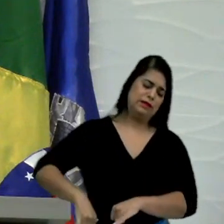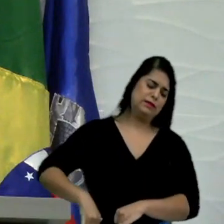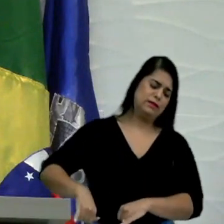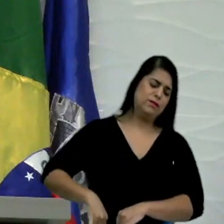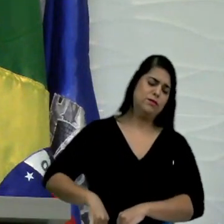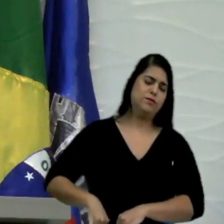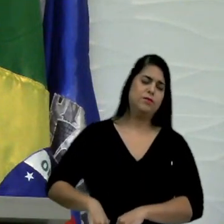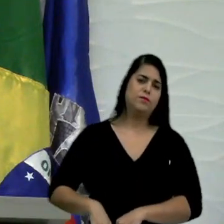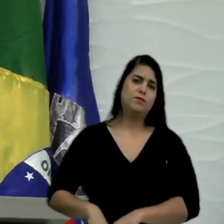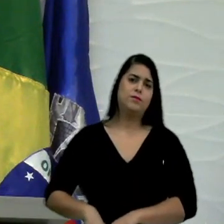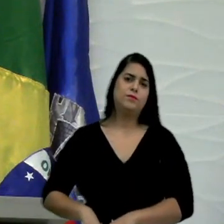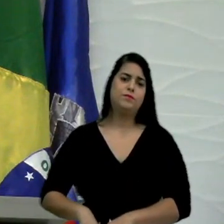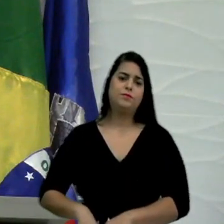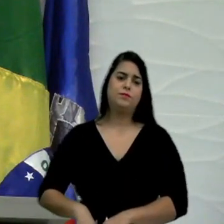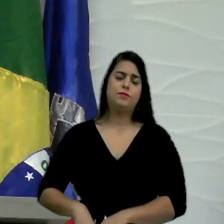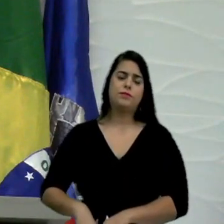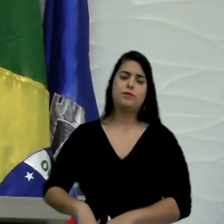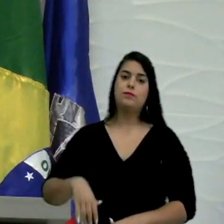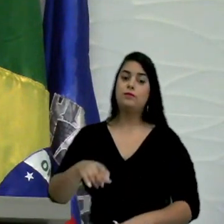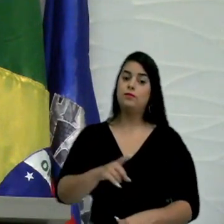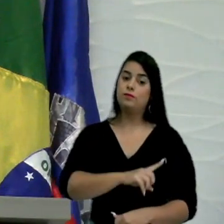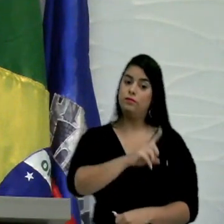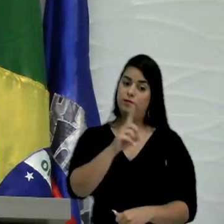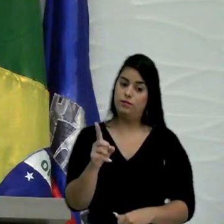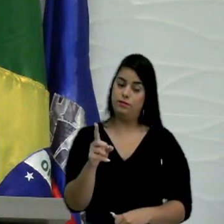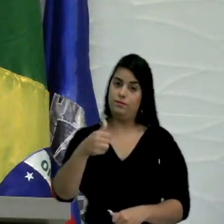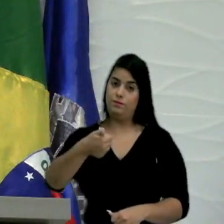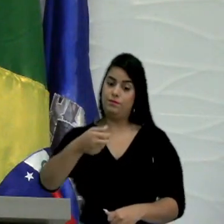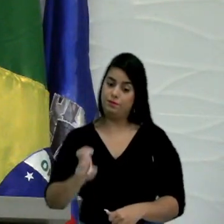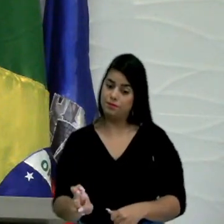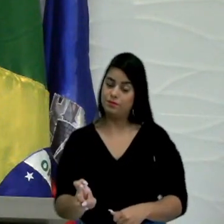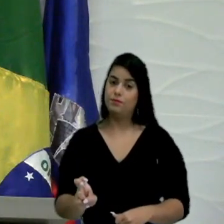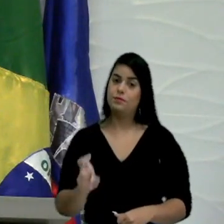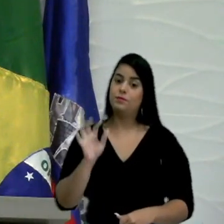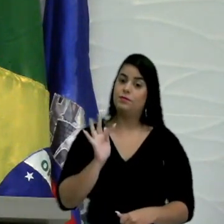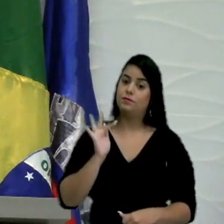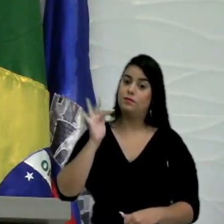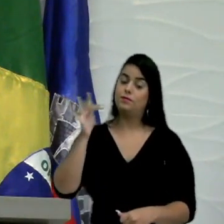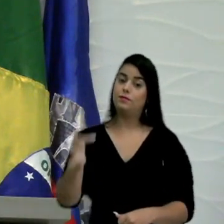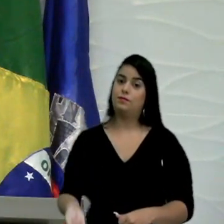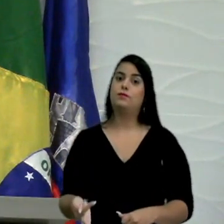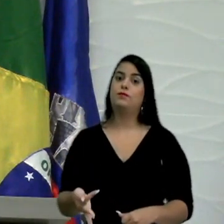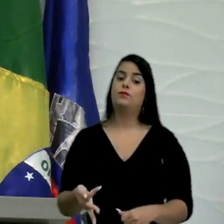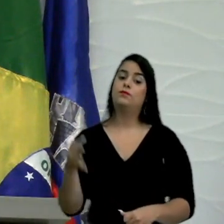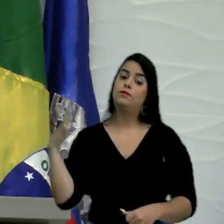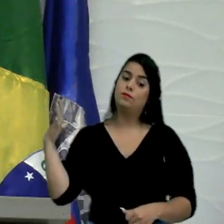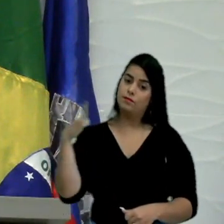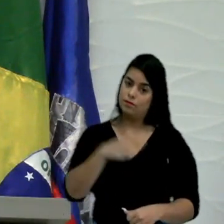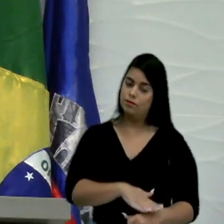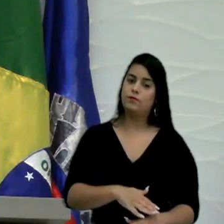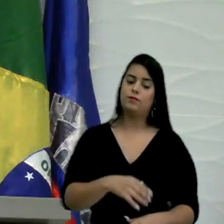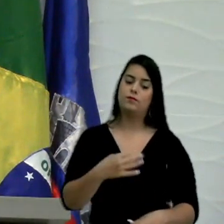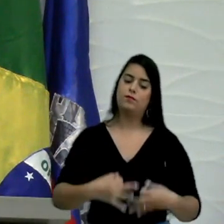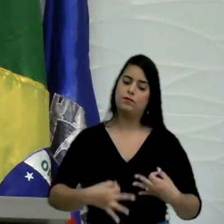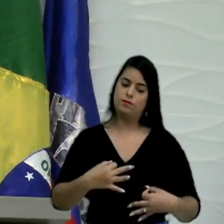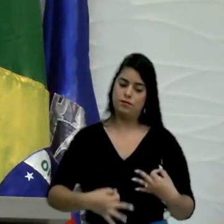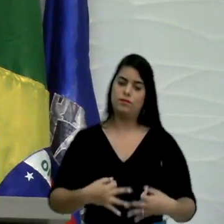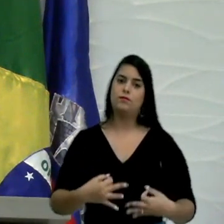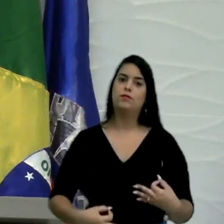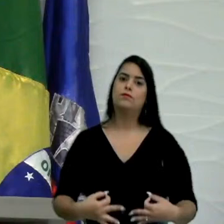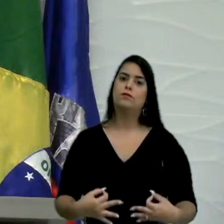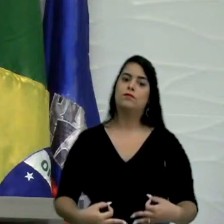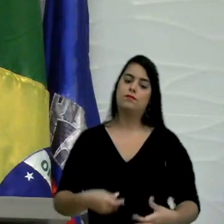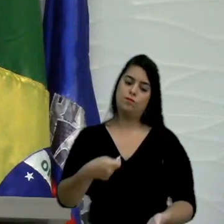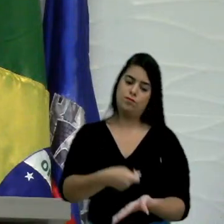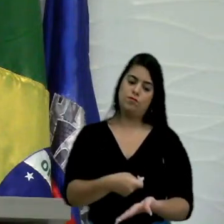E daqui a 15 dias, se a Compesa não tomar nenhuma atitude, nós vamos entrar com algumas ações para assim coibir essa falta de água em